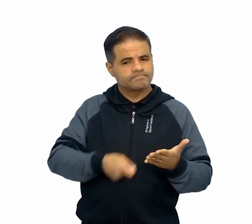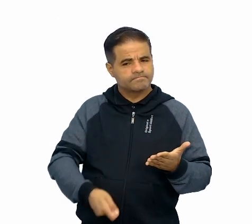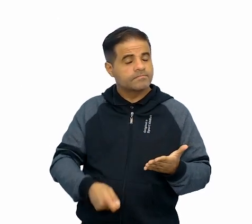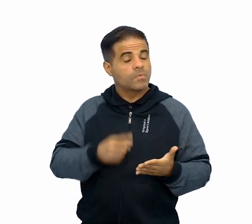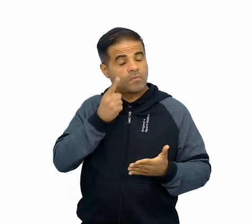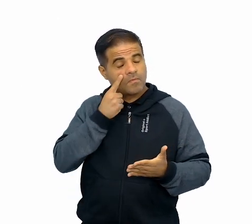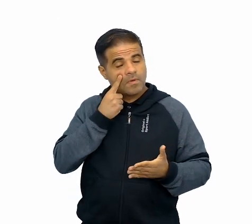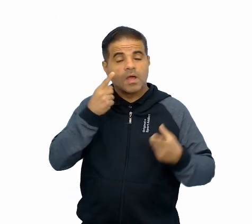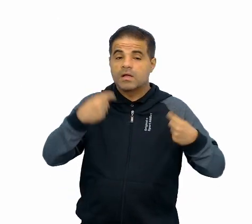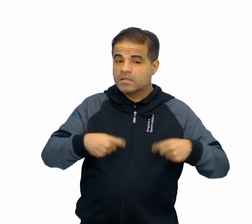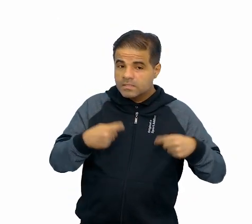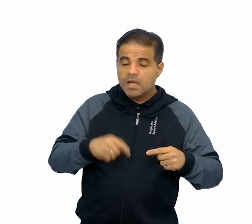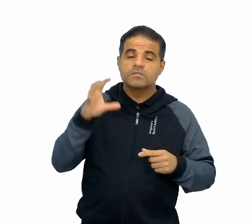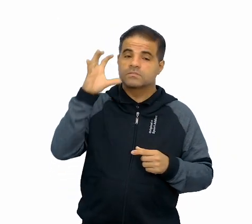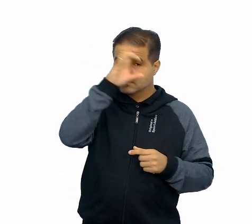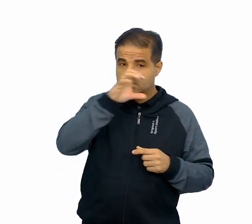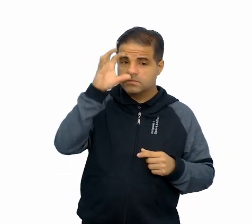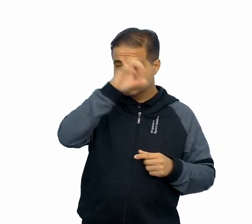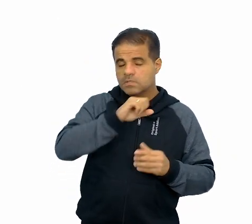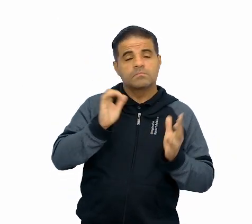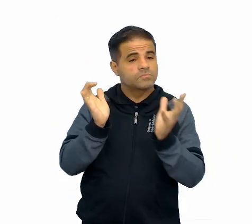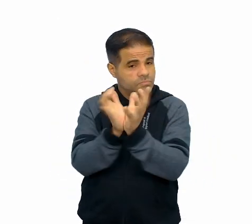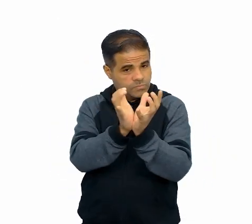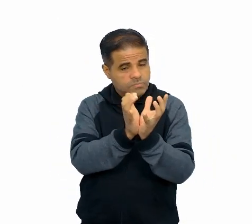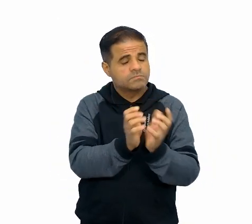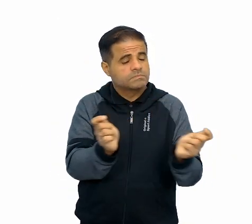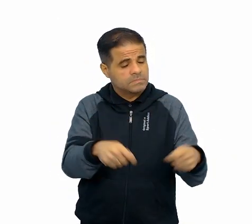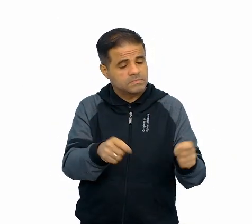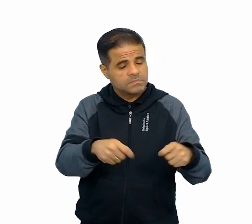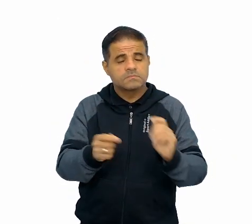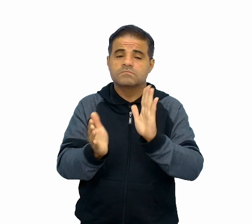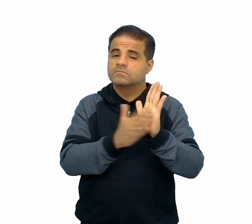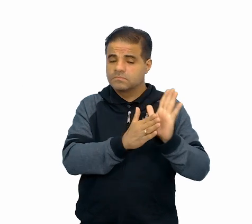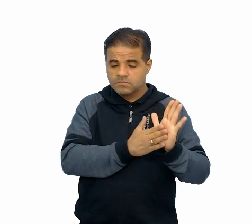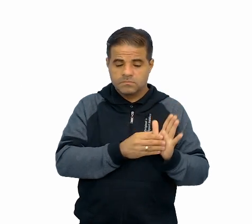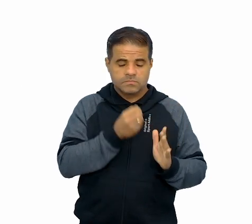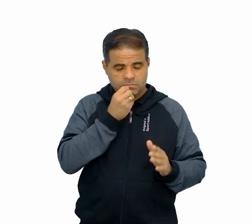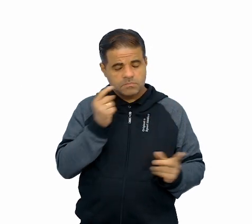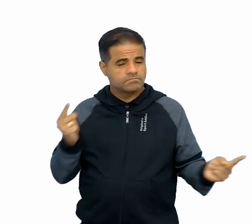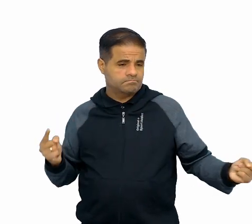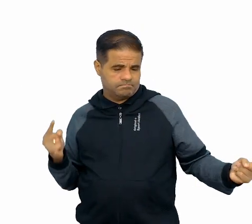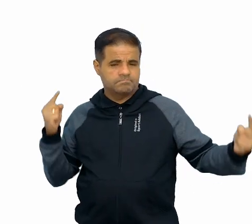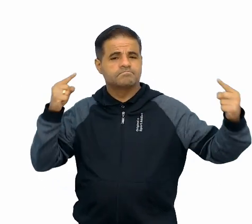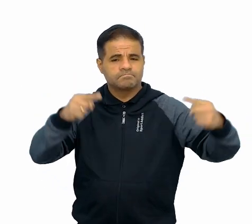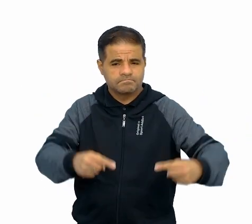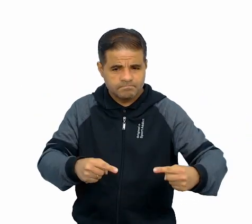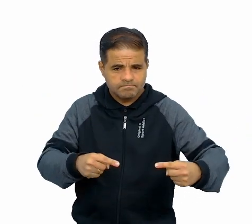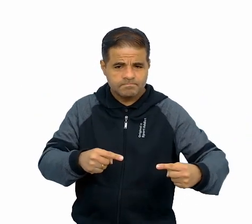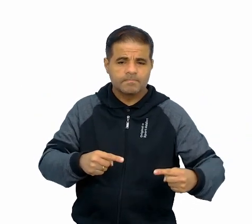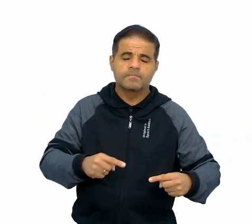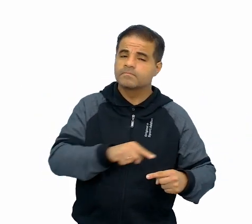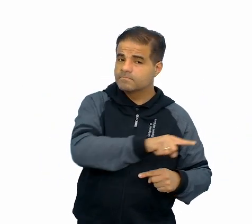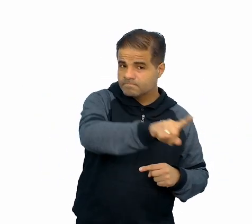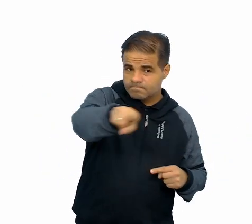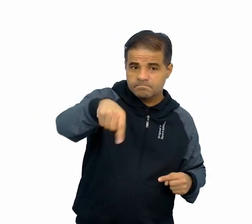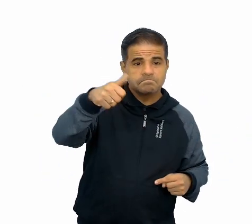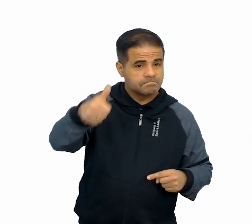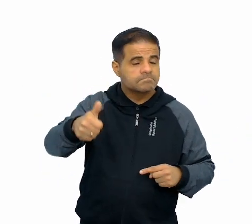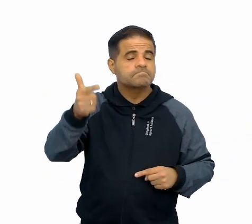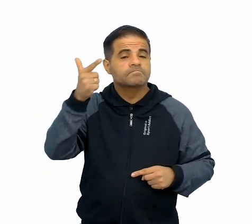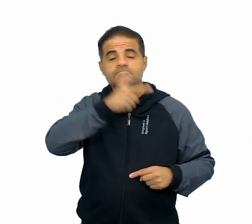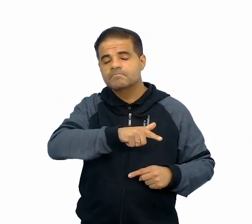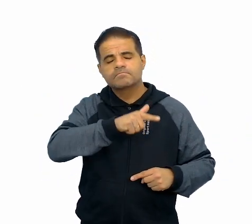as necessidades de aprendizagem da turma, é possível propor bons desafios para que os estudantes